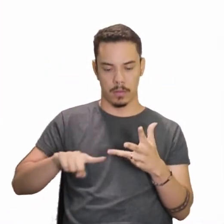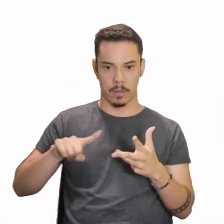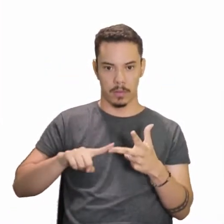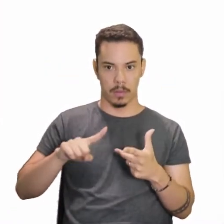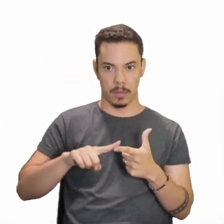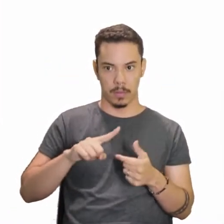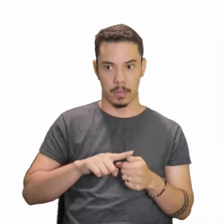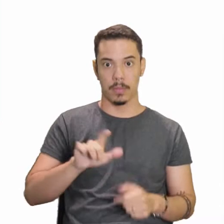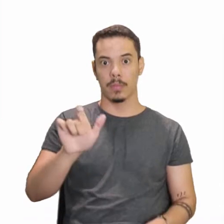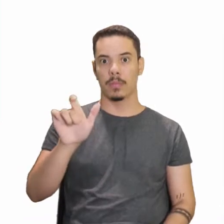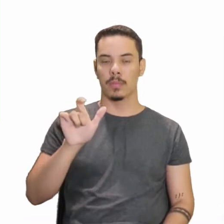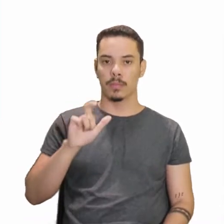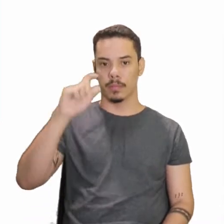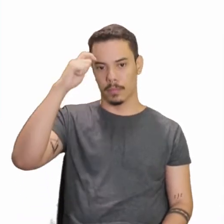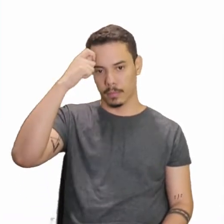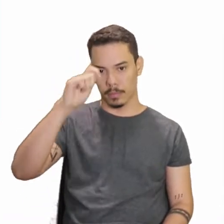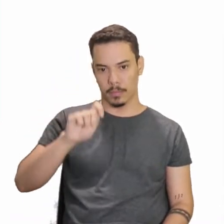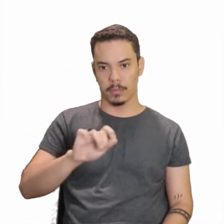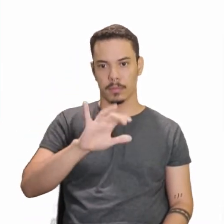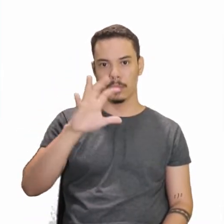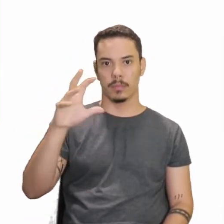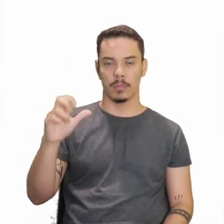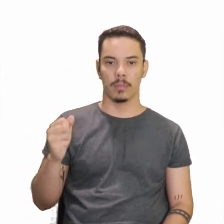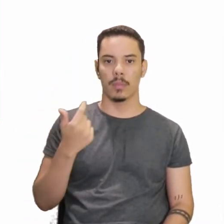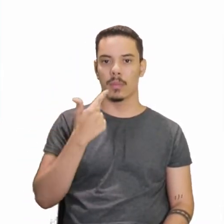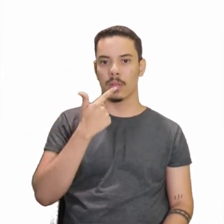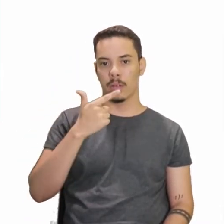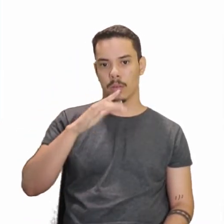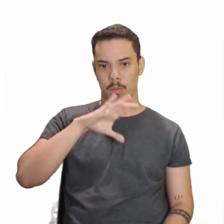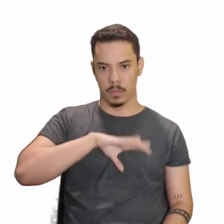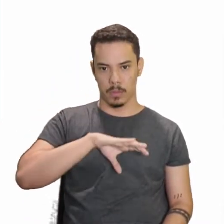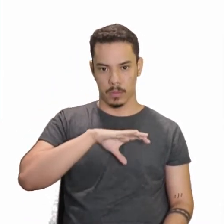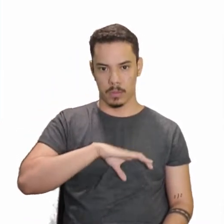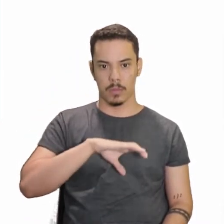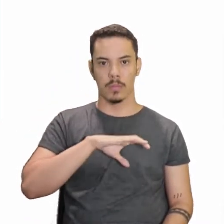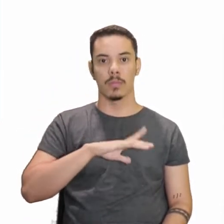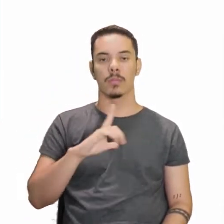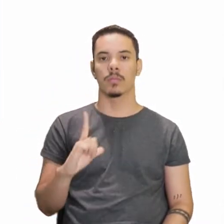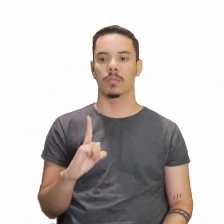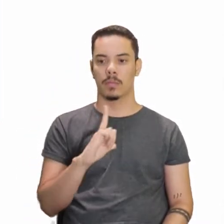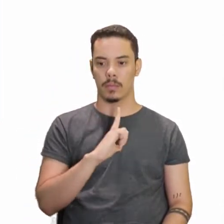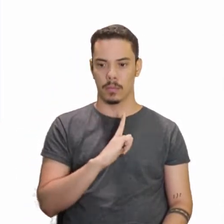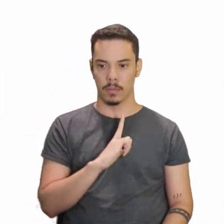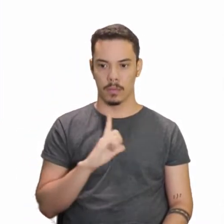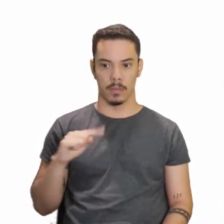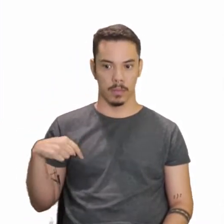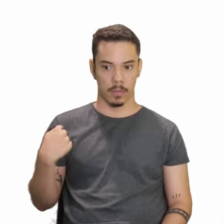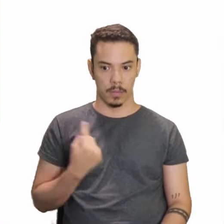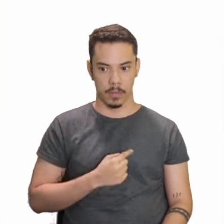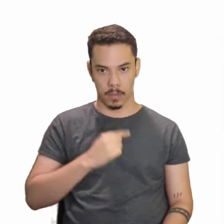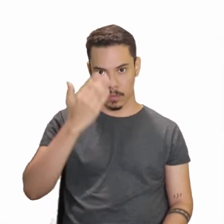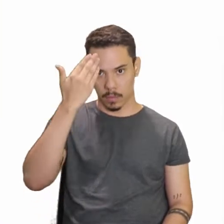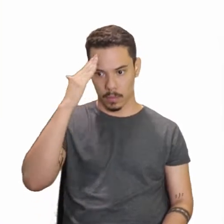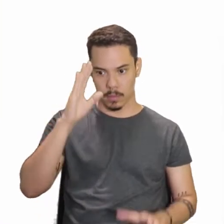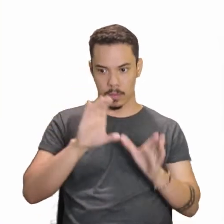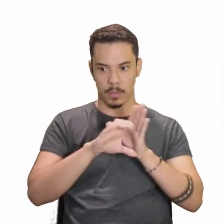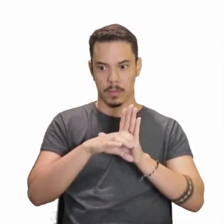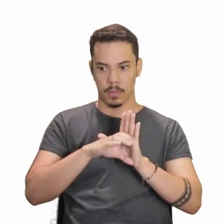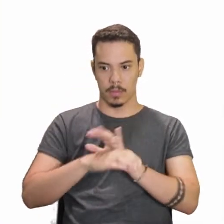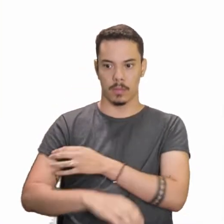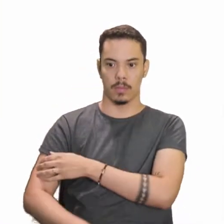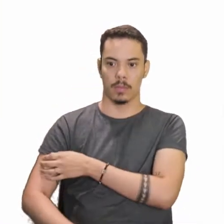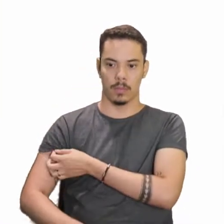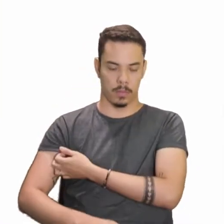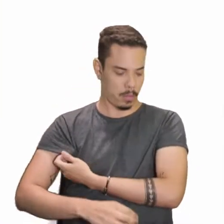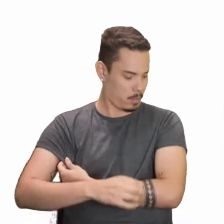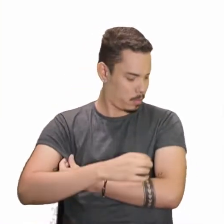As palavras, né, da língua portuguesa, geralmente a gente traz, professor, assim, ó, vamos entender o conceito a partir do termo, né?